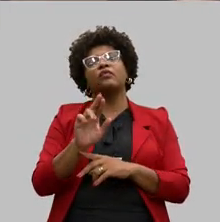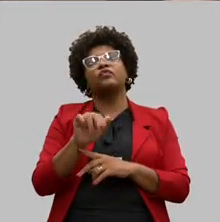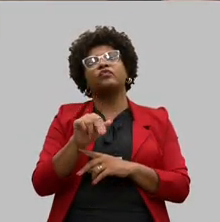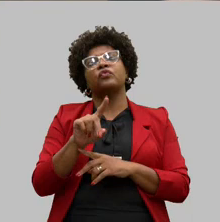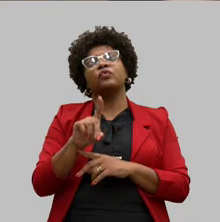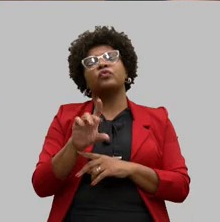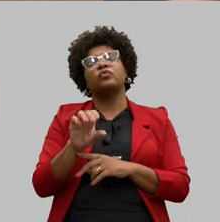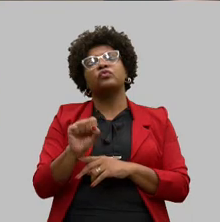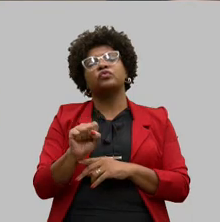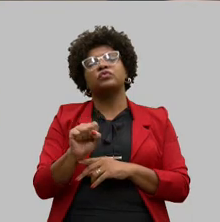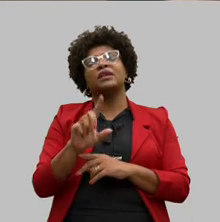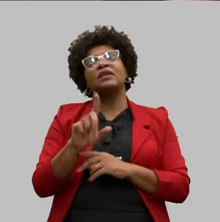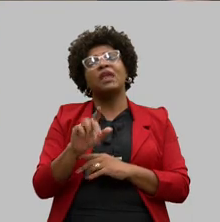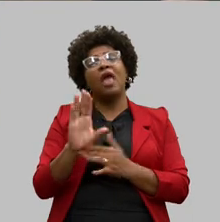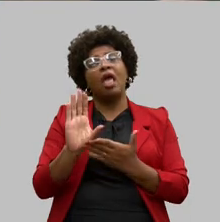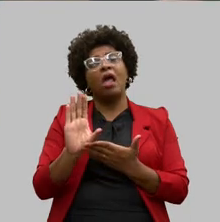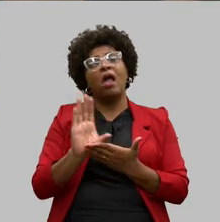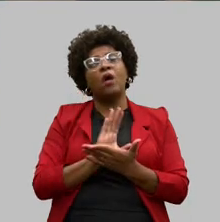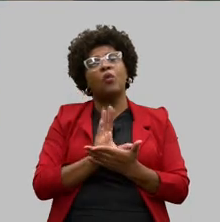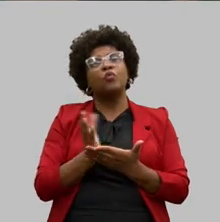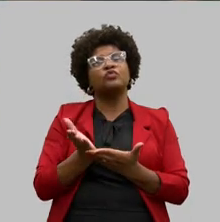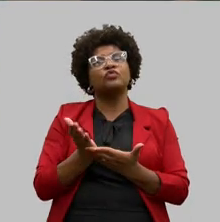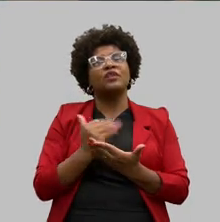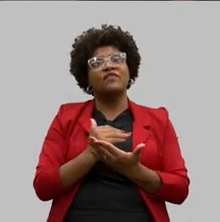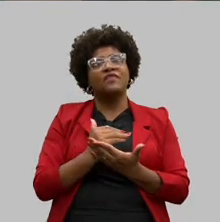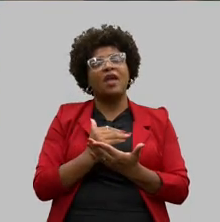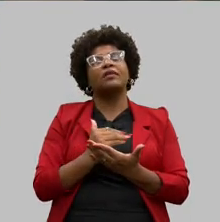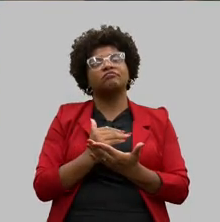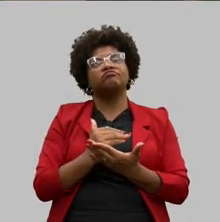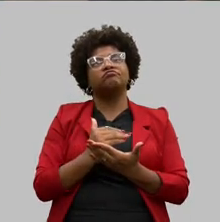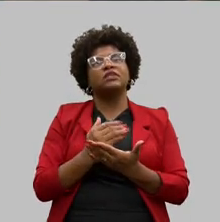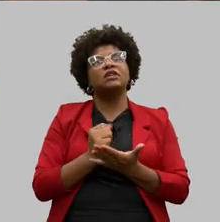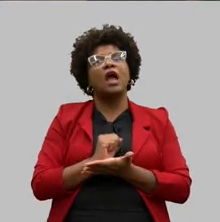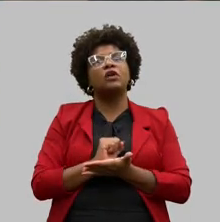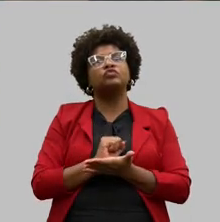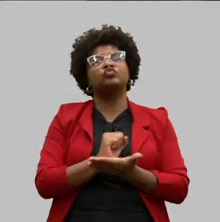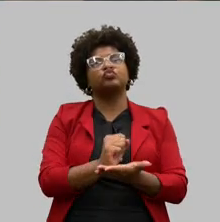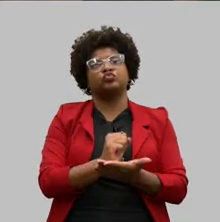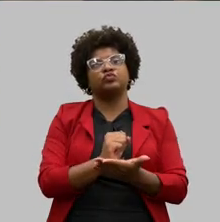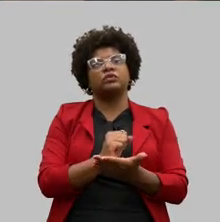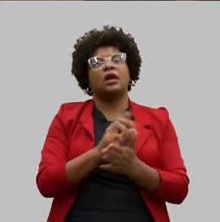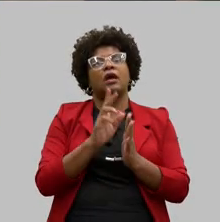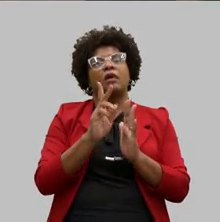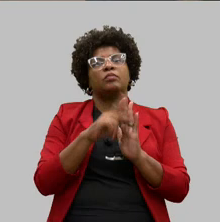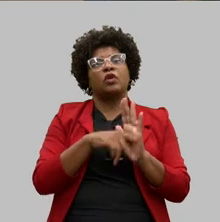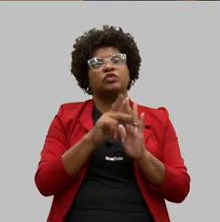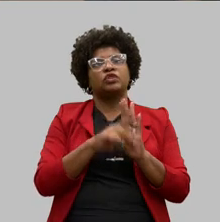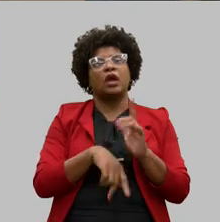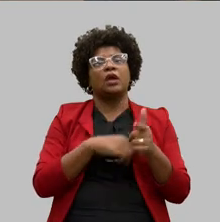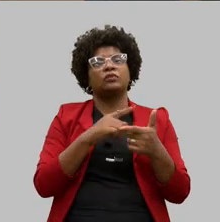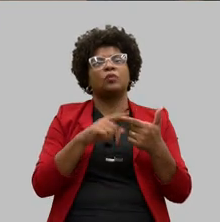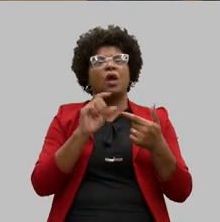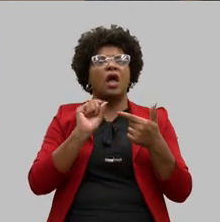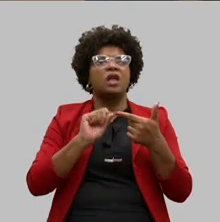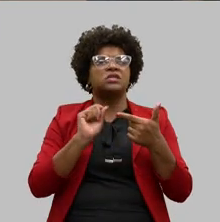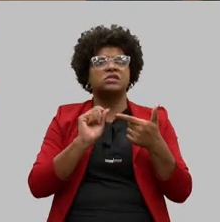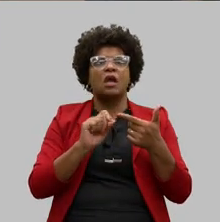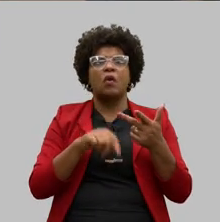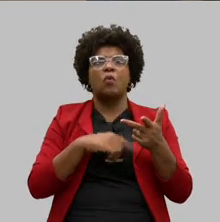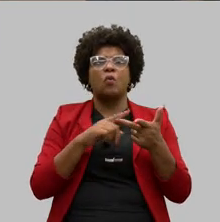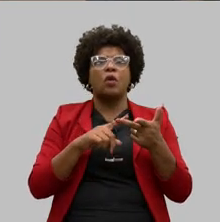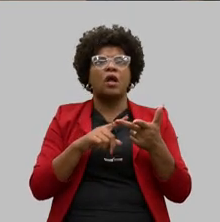recurso que vão financiar projetos ações e capacitações voltadas paraa